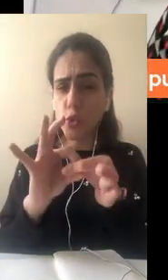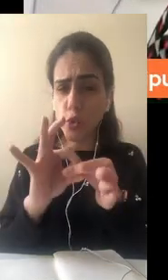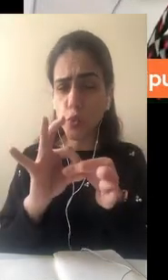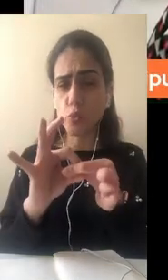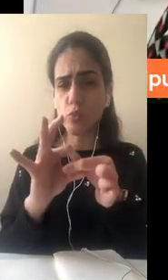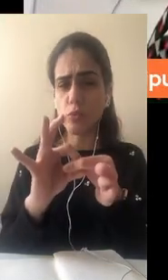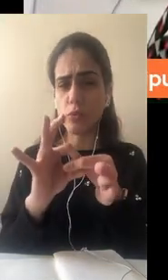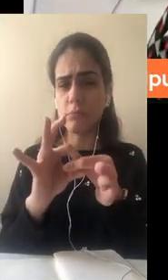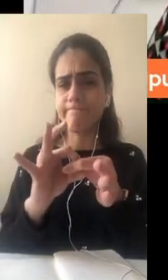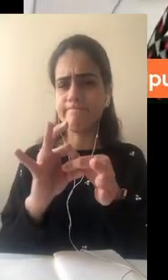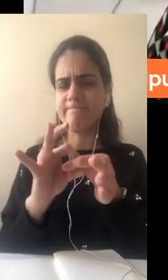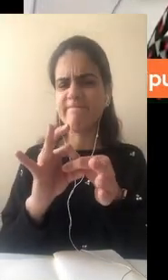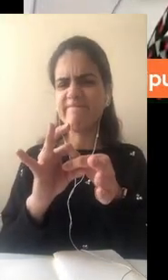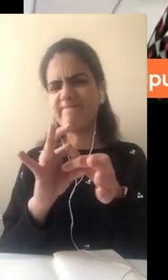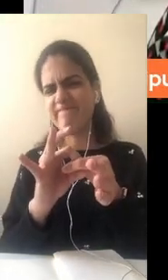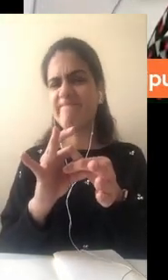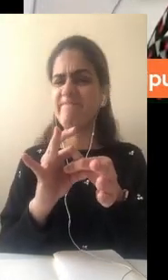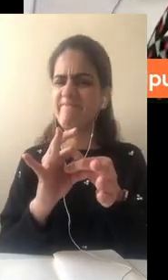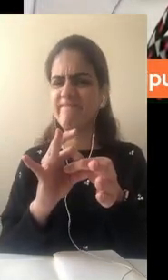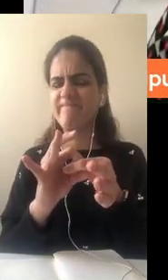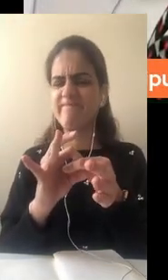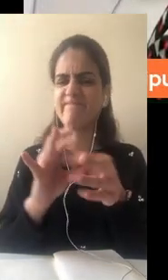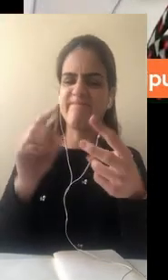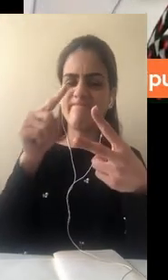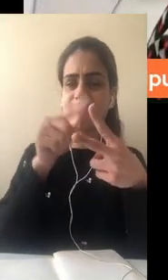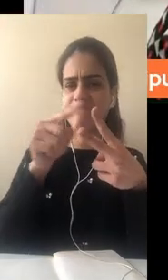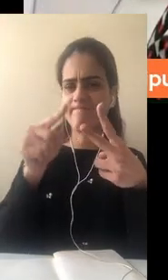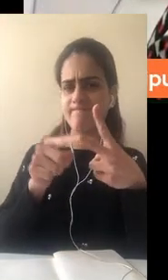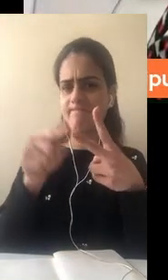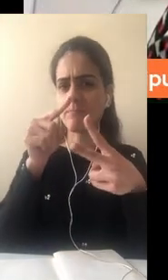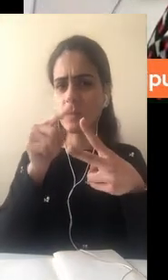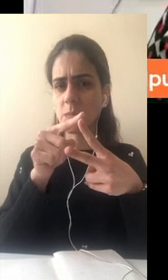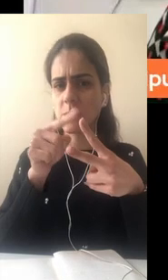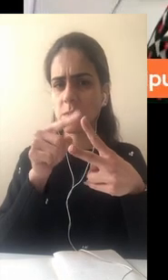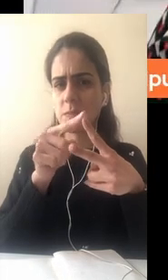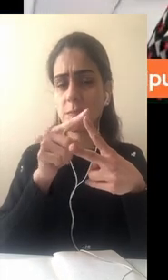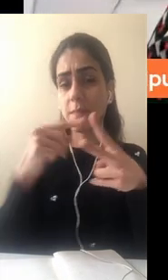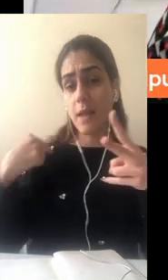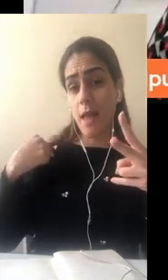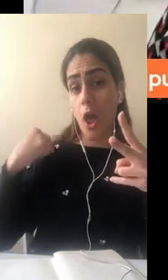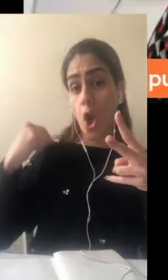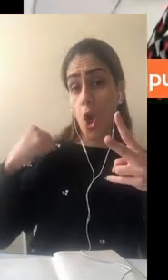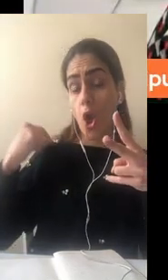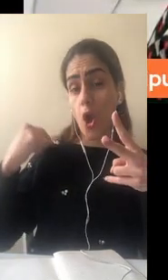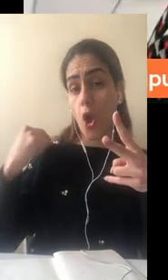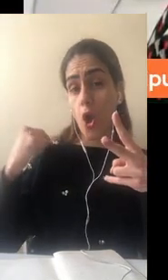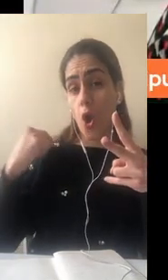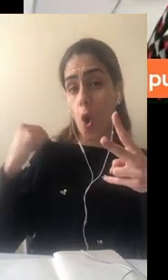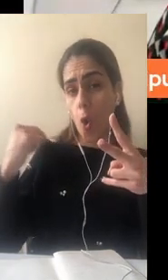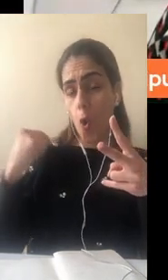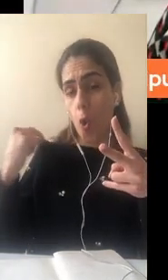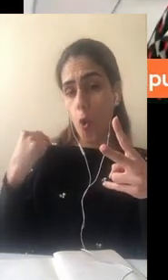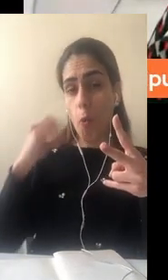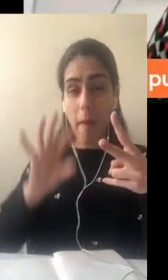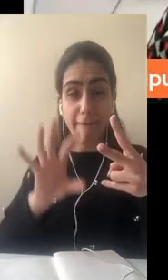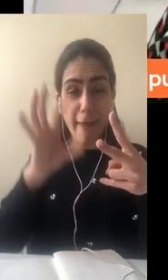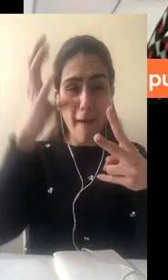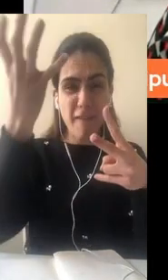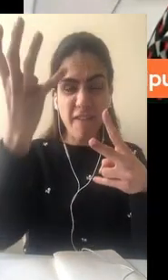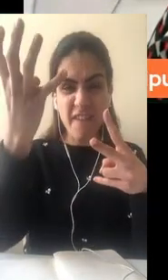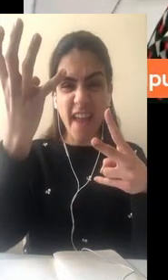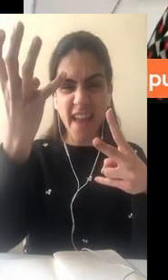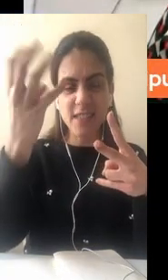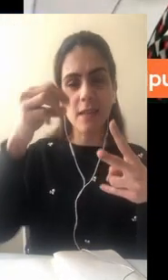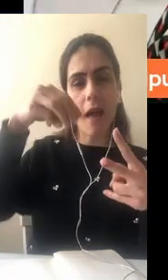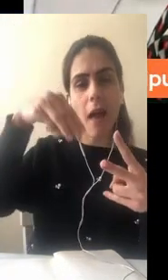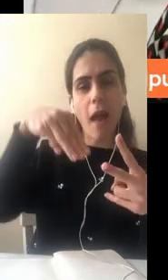muito contraditórias. A primeira delas é que a roupagem da festa ela é mórbida.